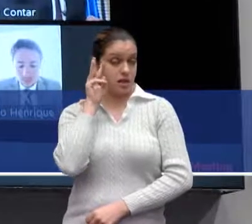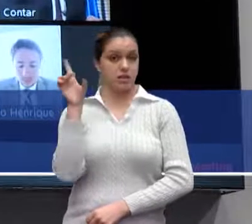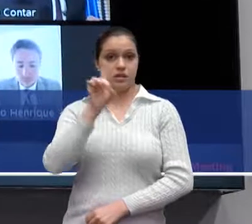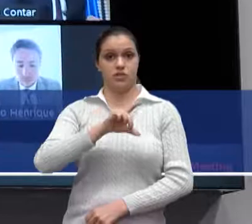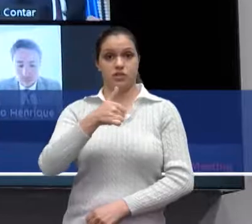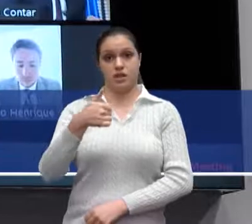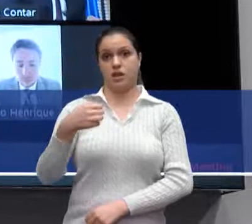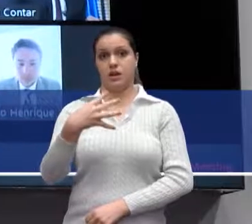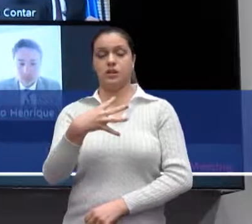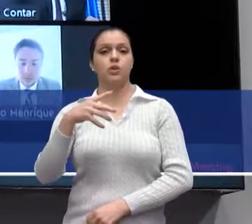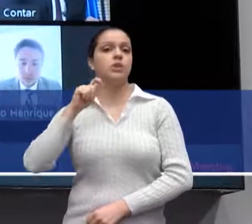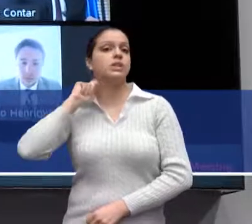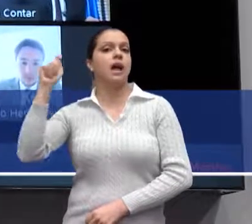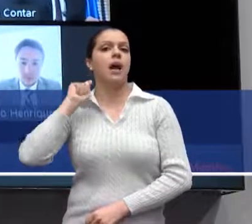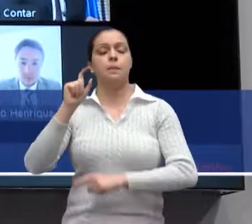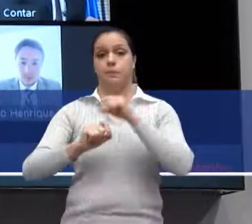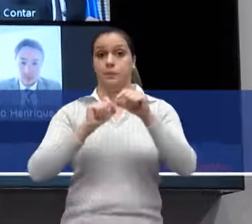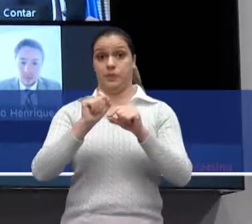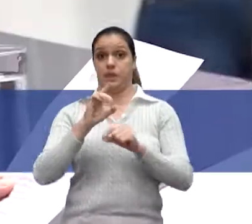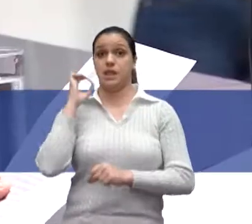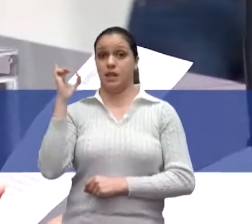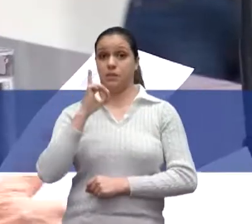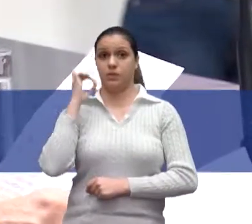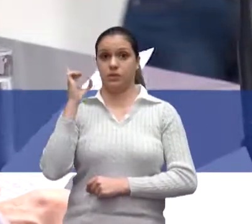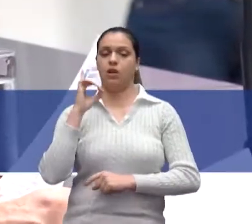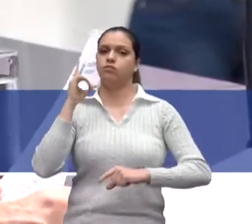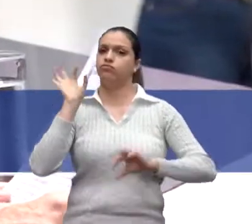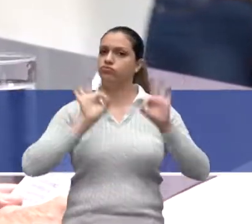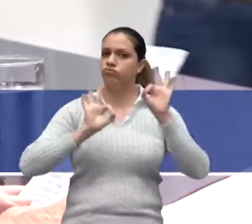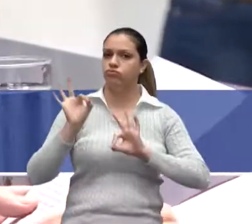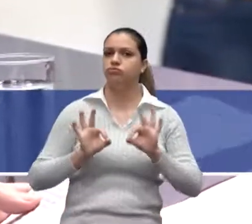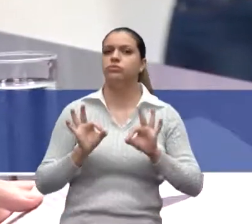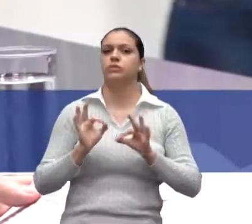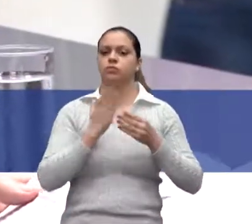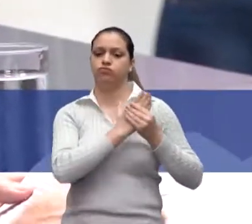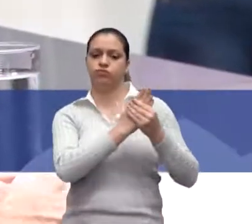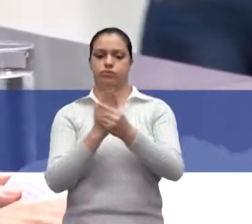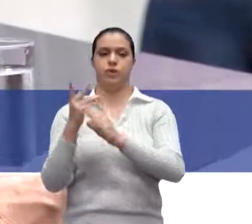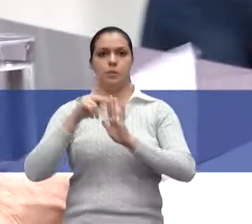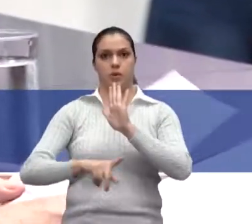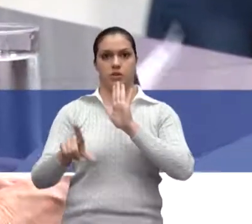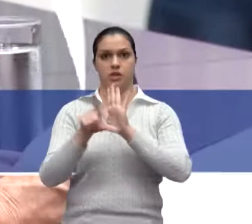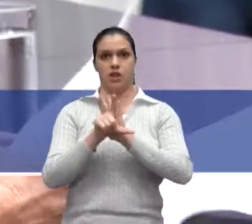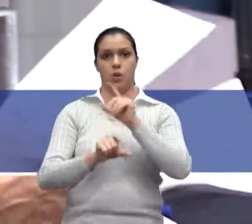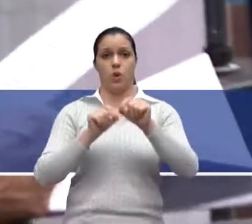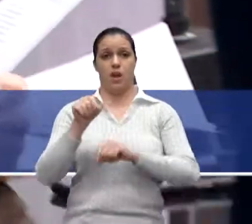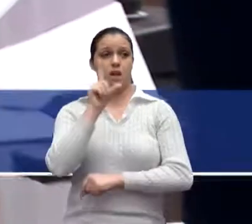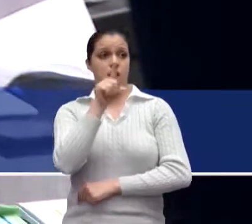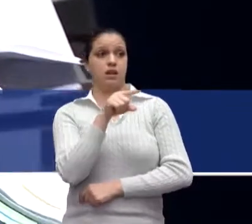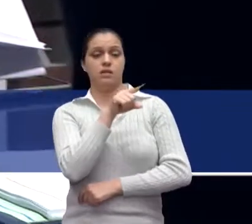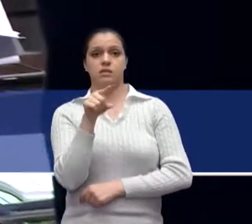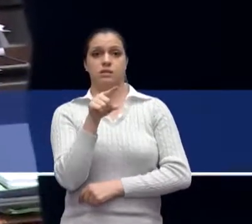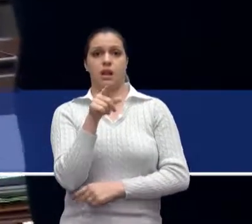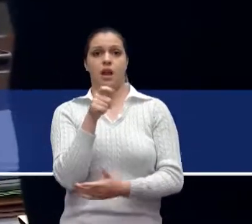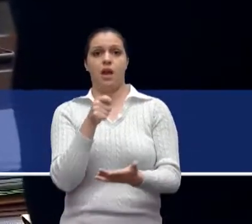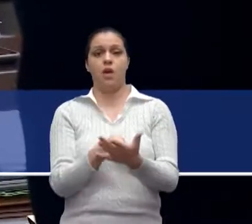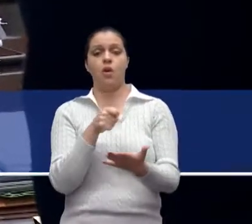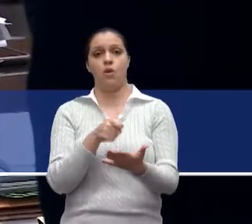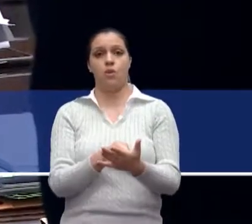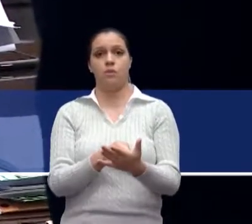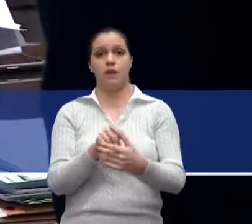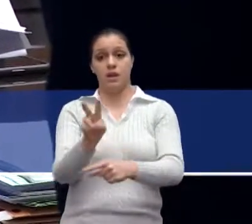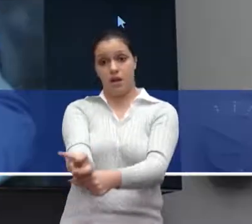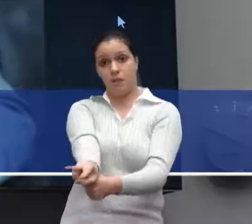desta terça-feira, dia 14 de abril, os parlamentares debateram a tramitação do projeto de lei que pretende suspender